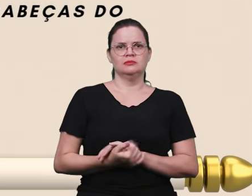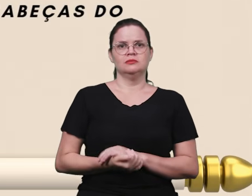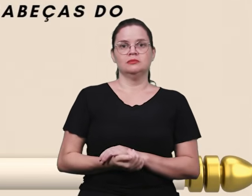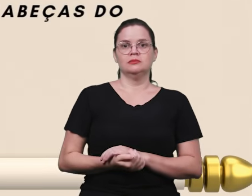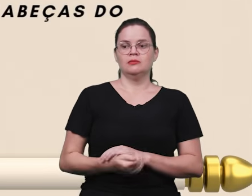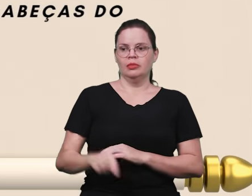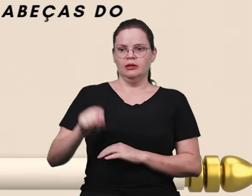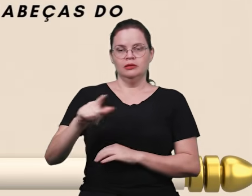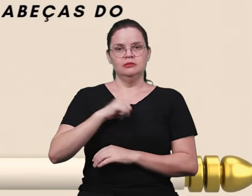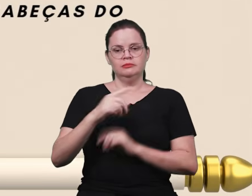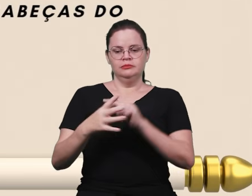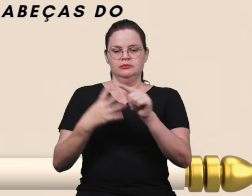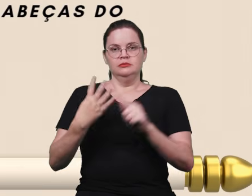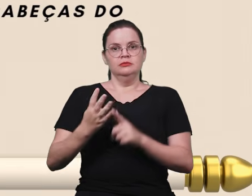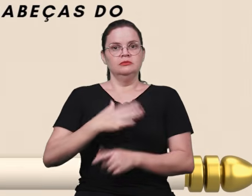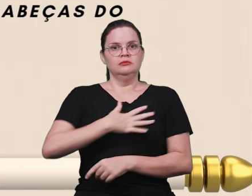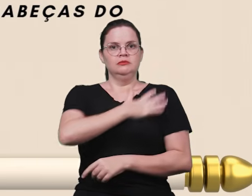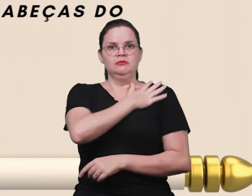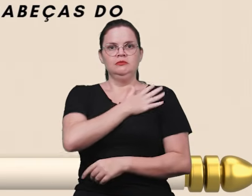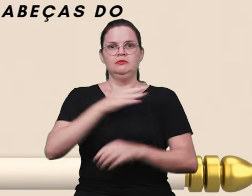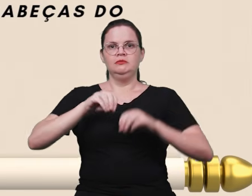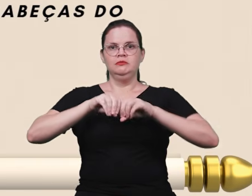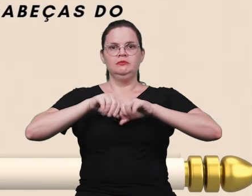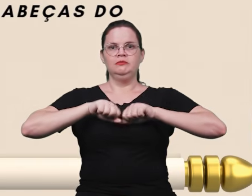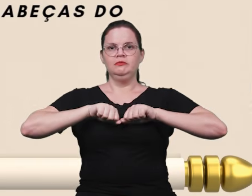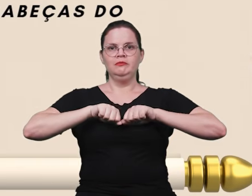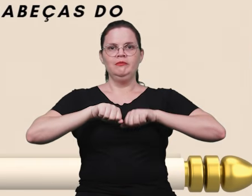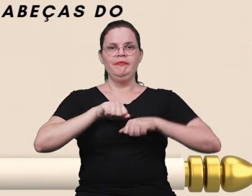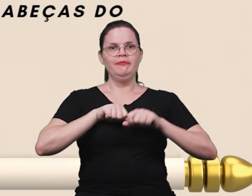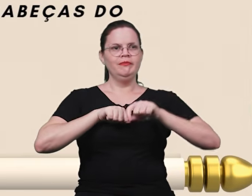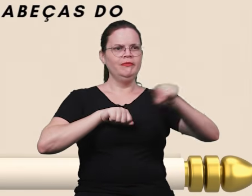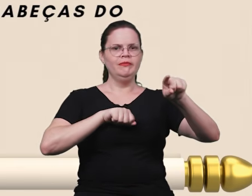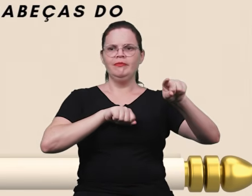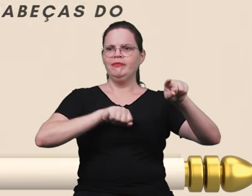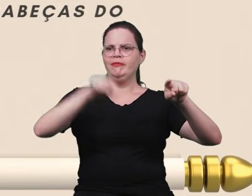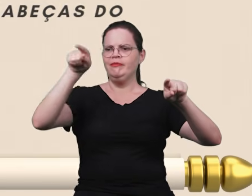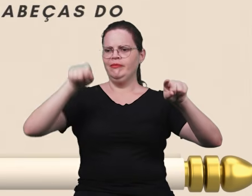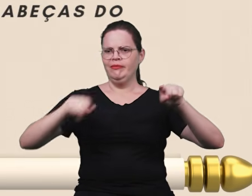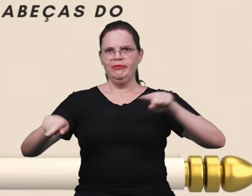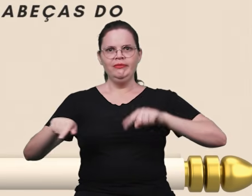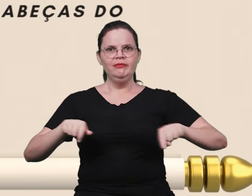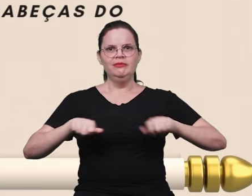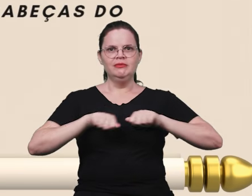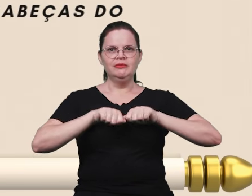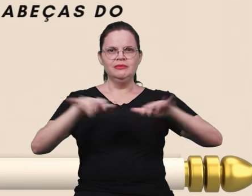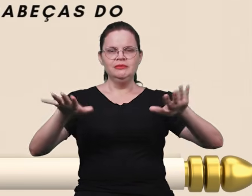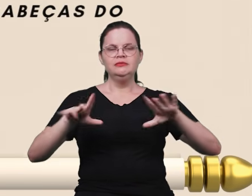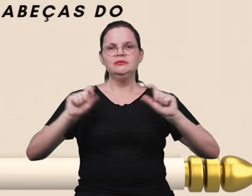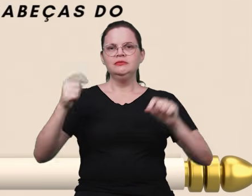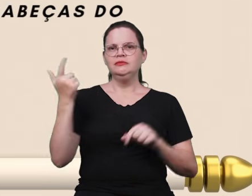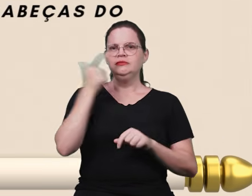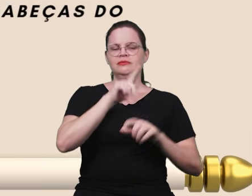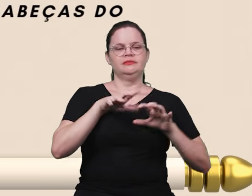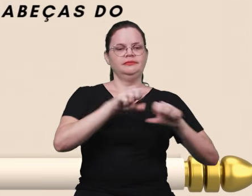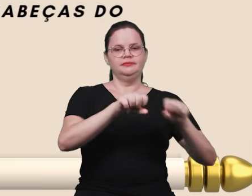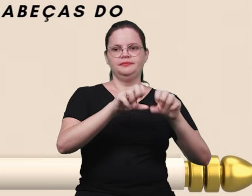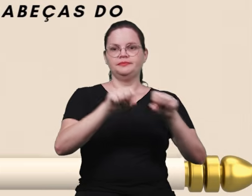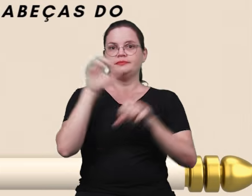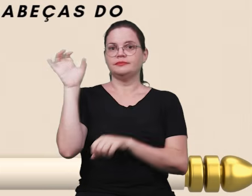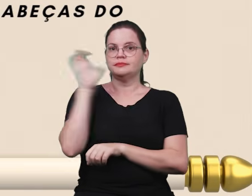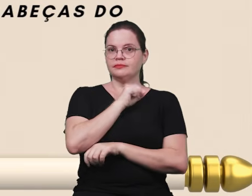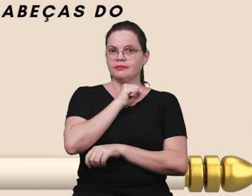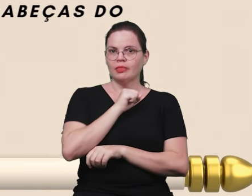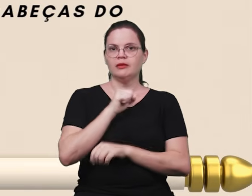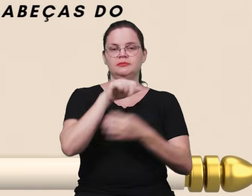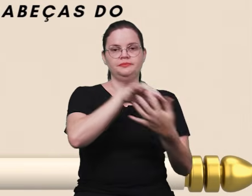Com seus 4 generais, ele tem uma velocidade de conquista assim extraordinária e conquista